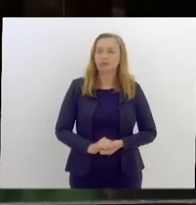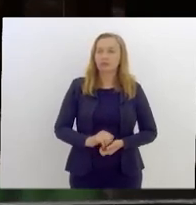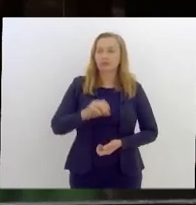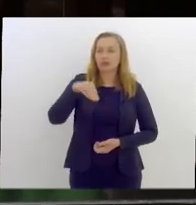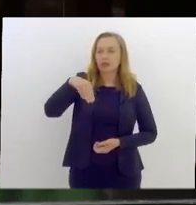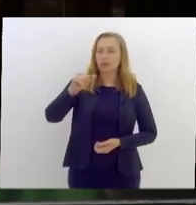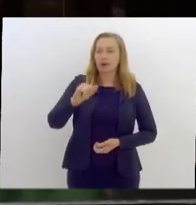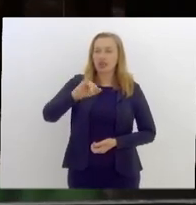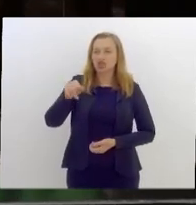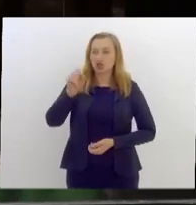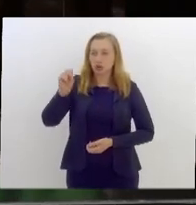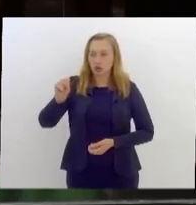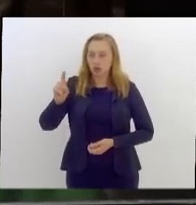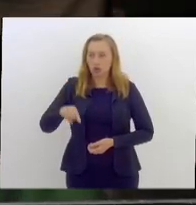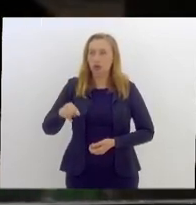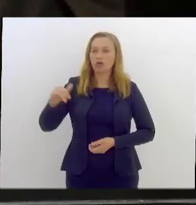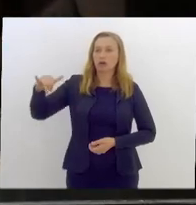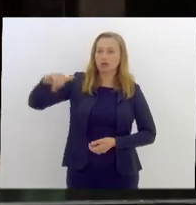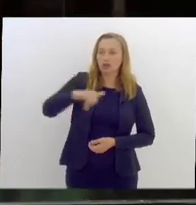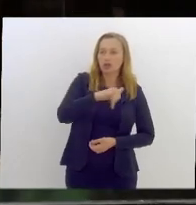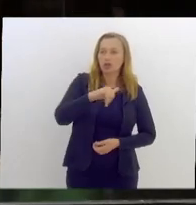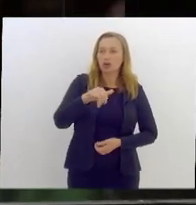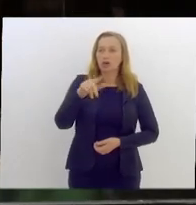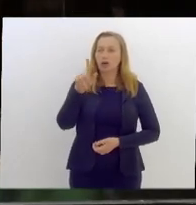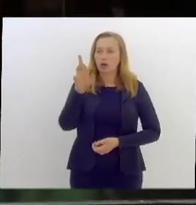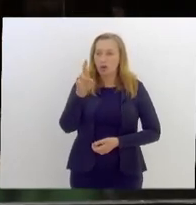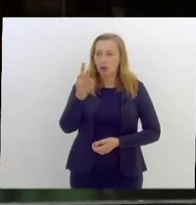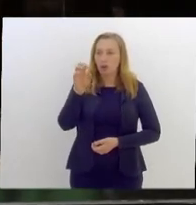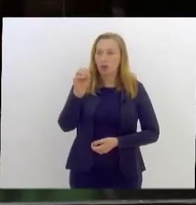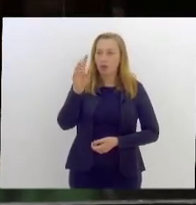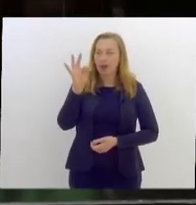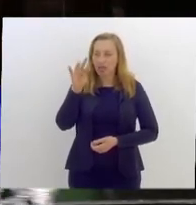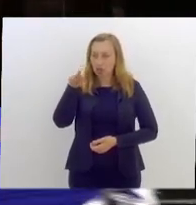Major Aviador Roberto Lopes Gomes.